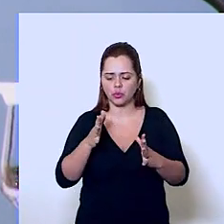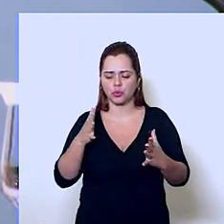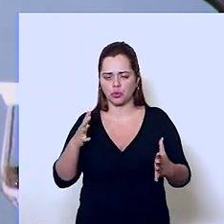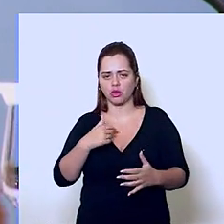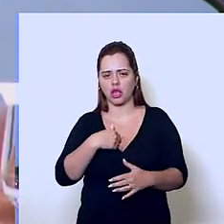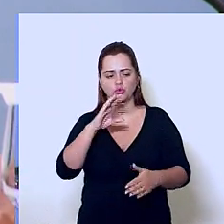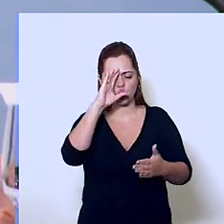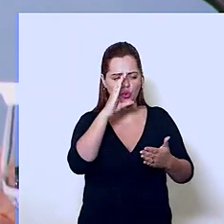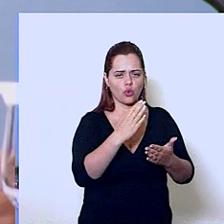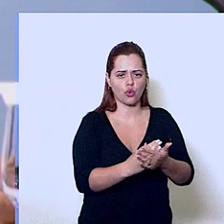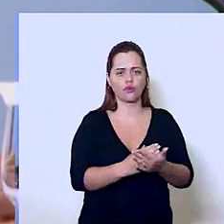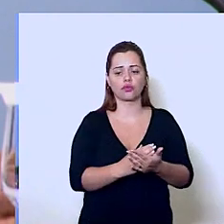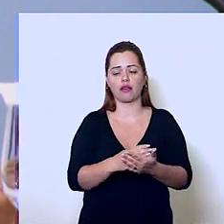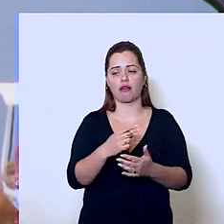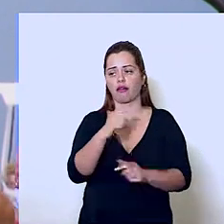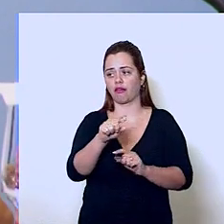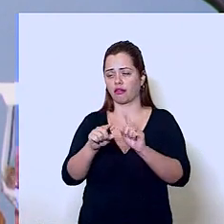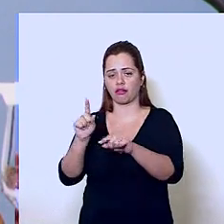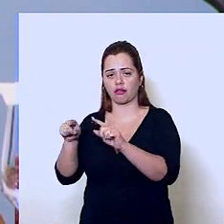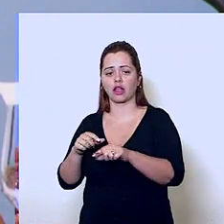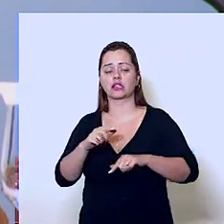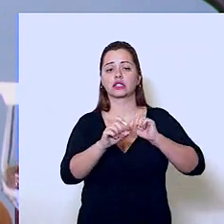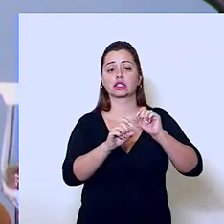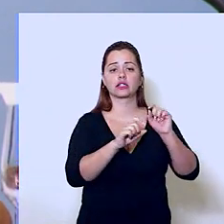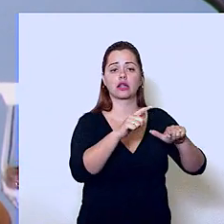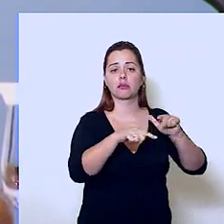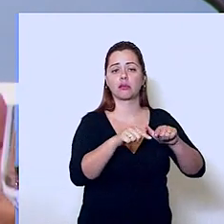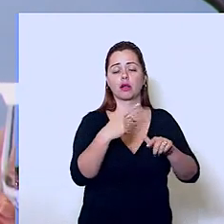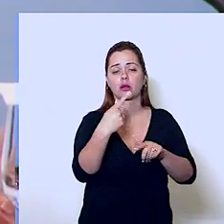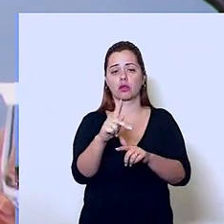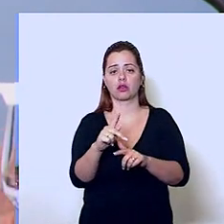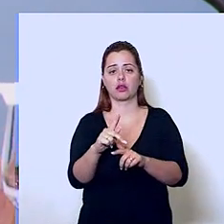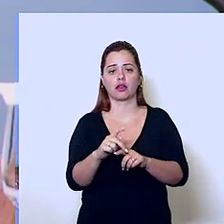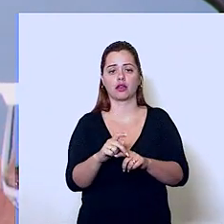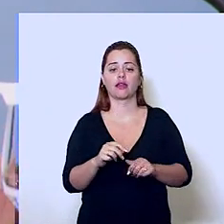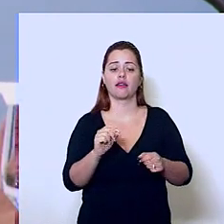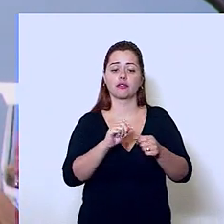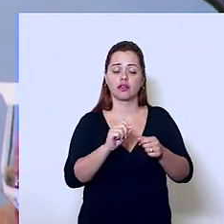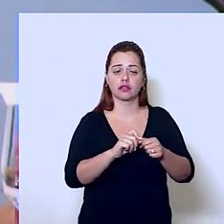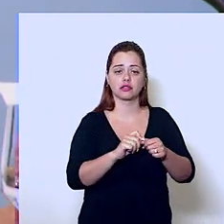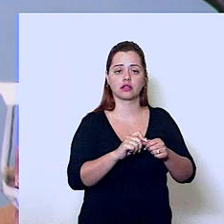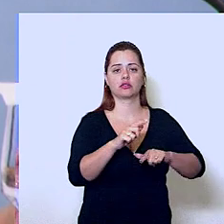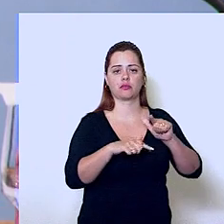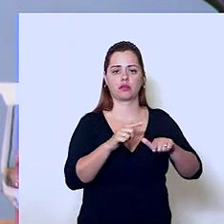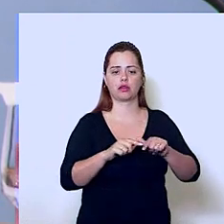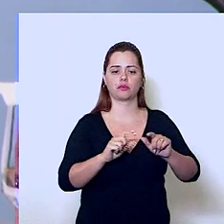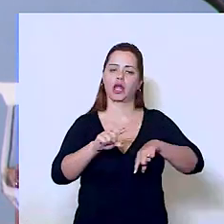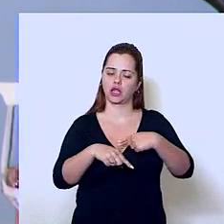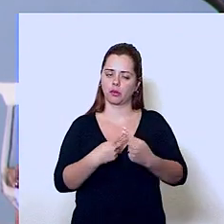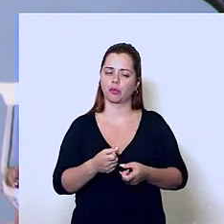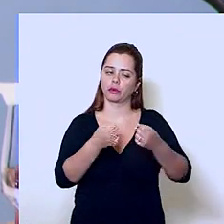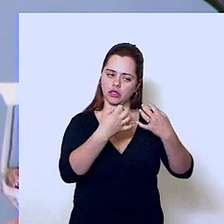naqueles que trabalham consigo e delegar a execução. É claro que depois ele cobrava o feedback